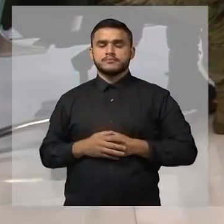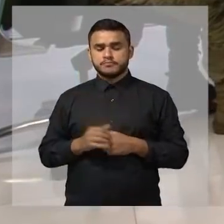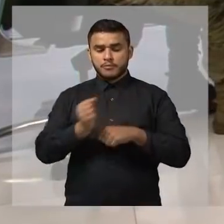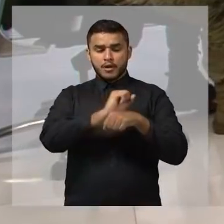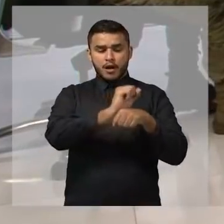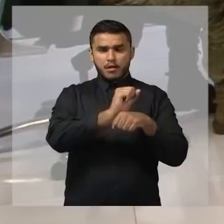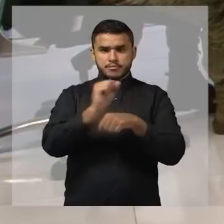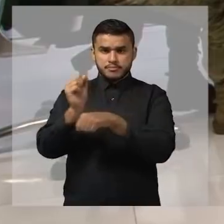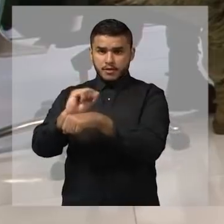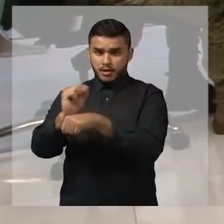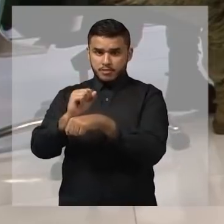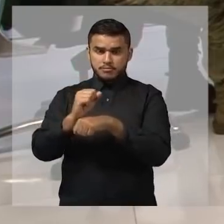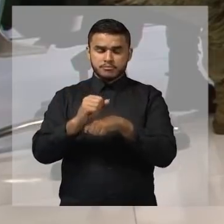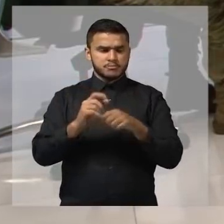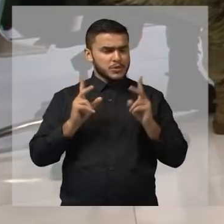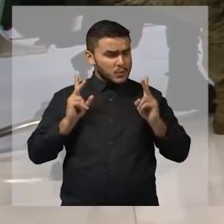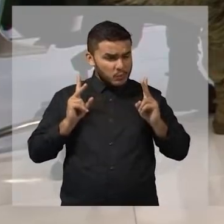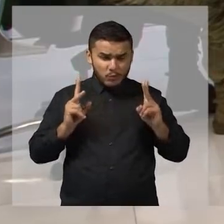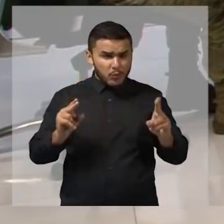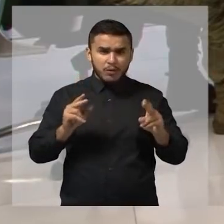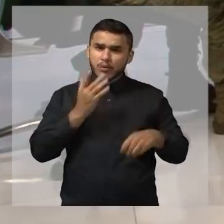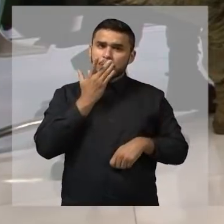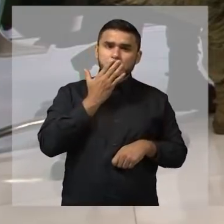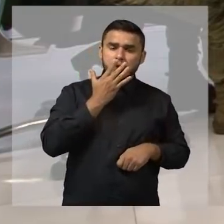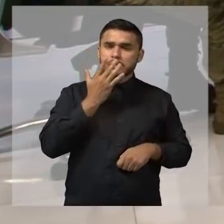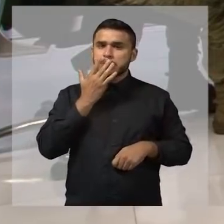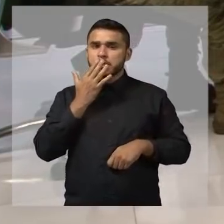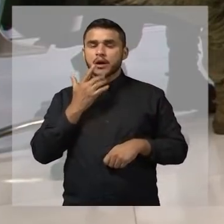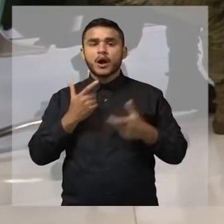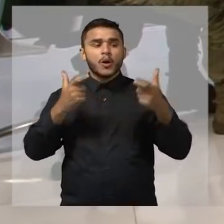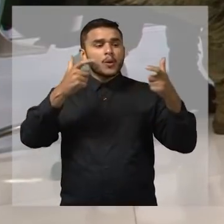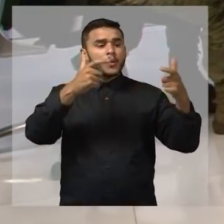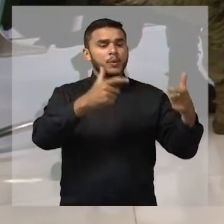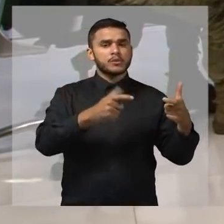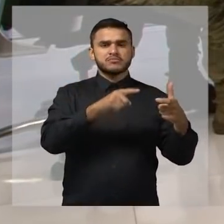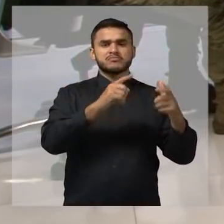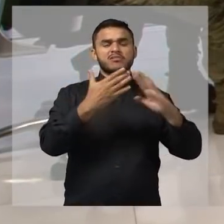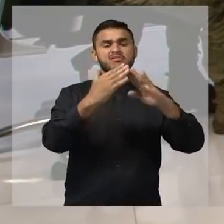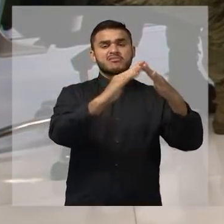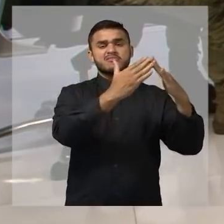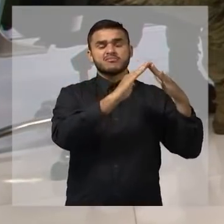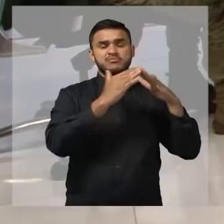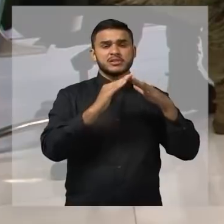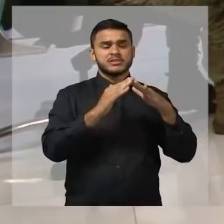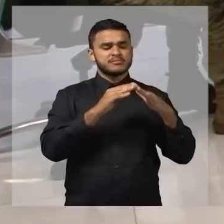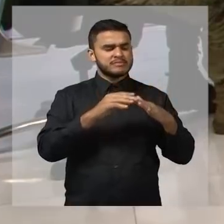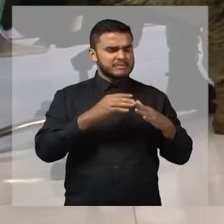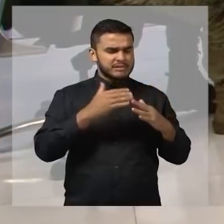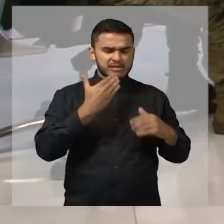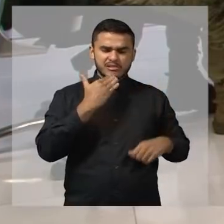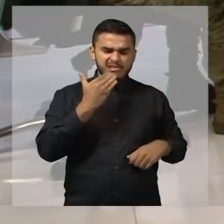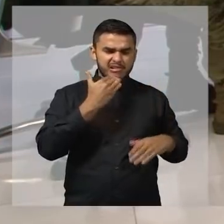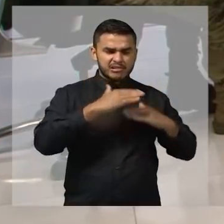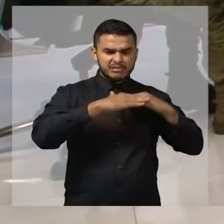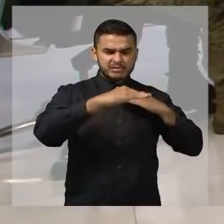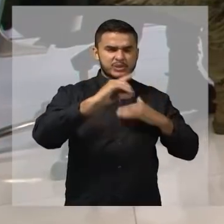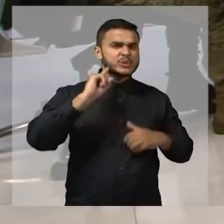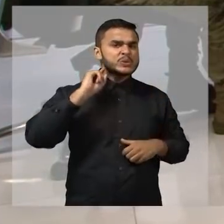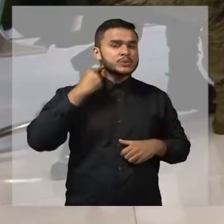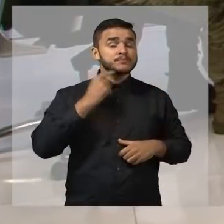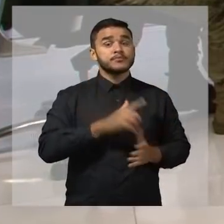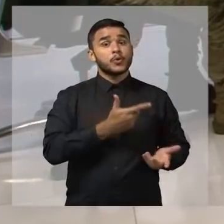mesma cor, em um bairro mal cuidado, de ruas esburacadas e sujas, e em um bairro bem